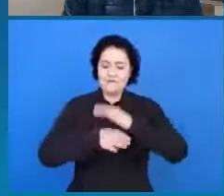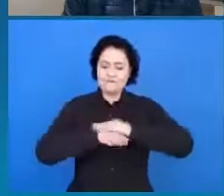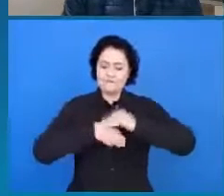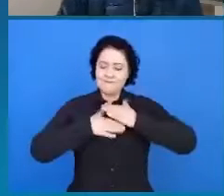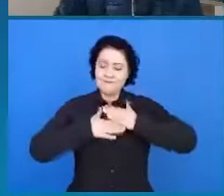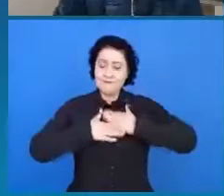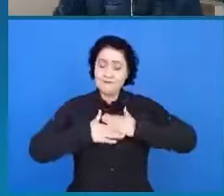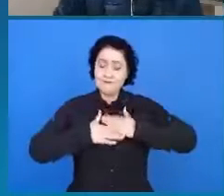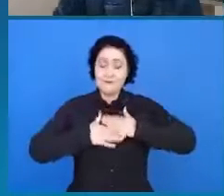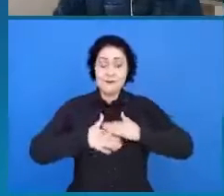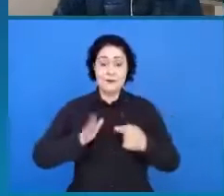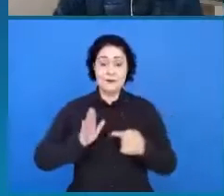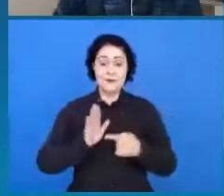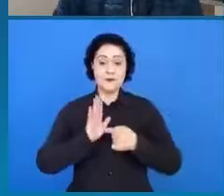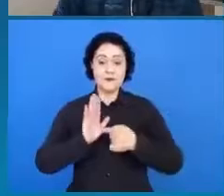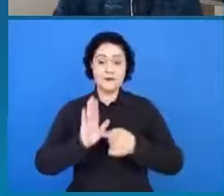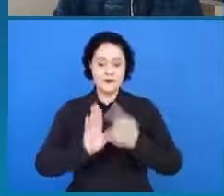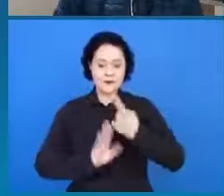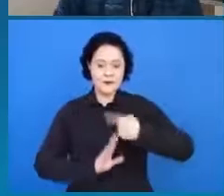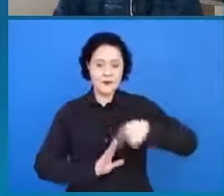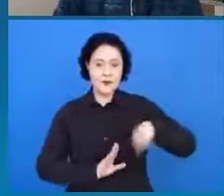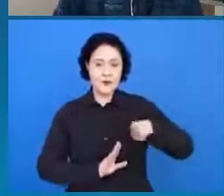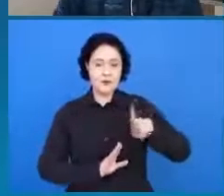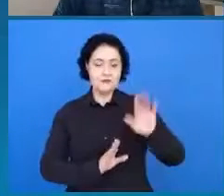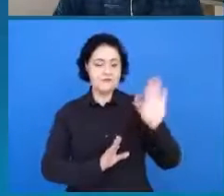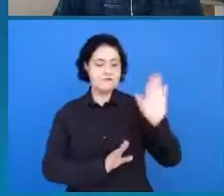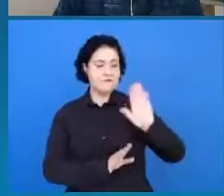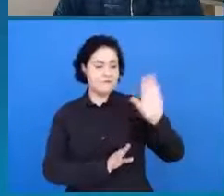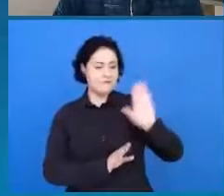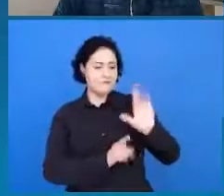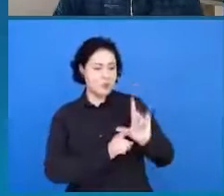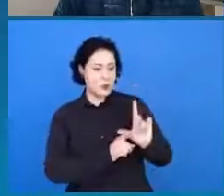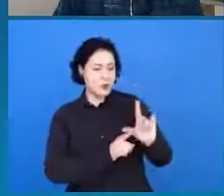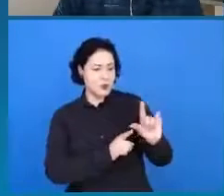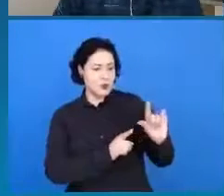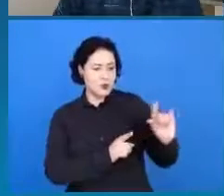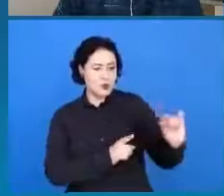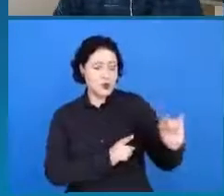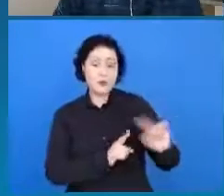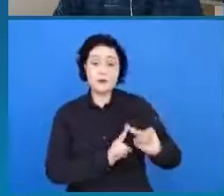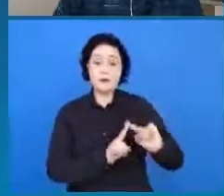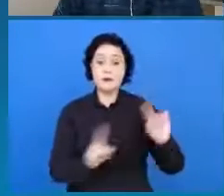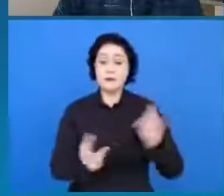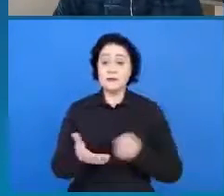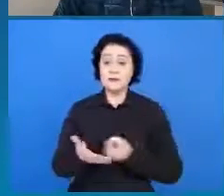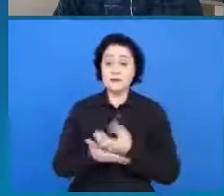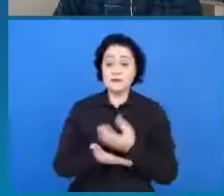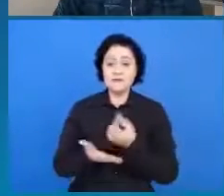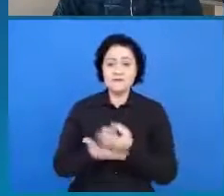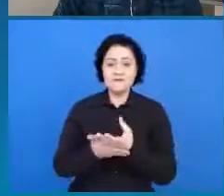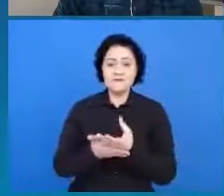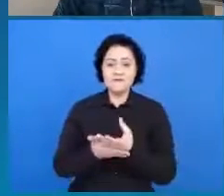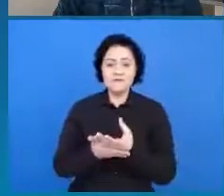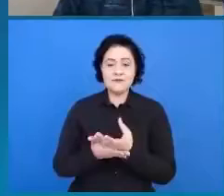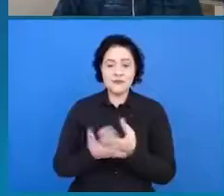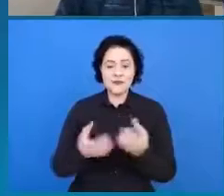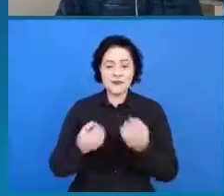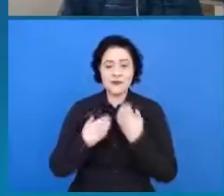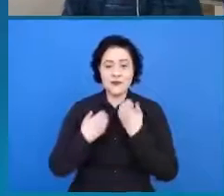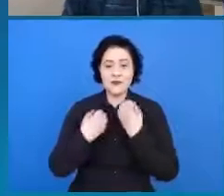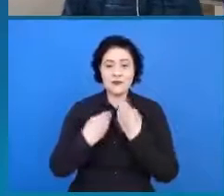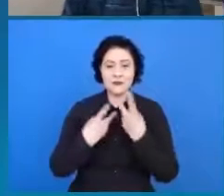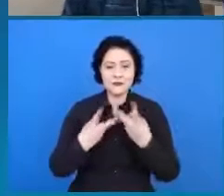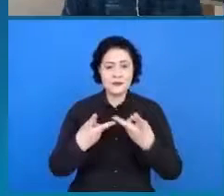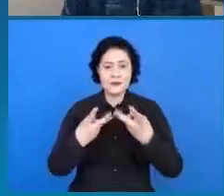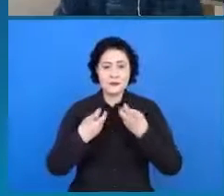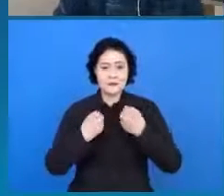justamente mostrando que nós nos despedimos de alguém aqui mas a doutrina espírita nos ensina a ver do alto mostrando que